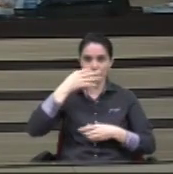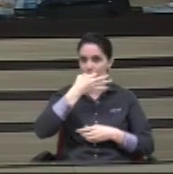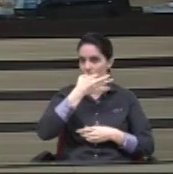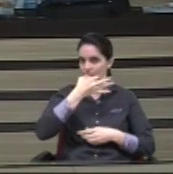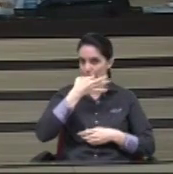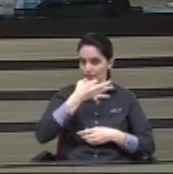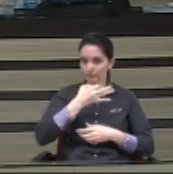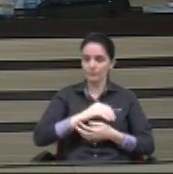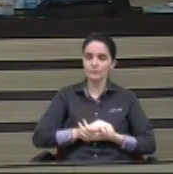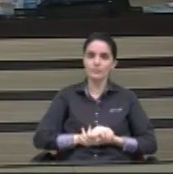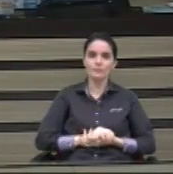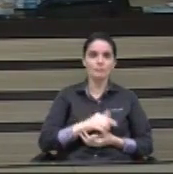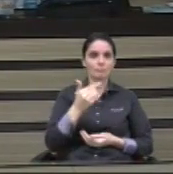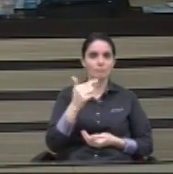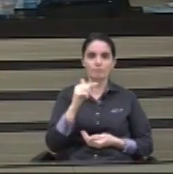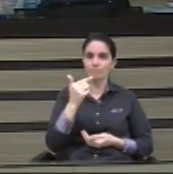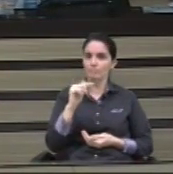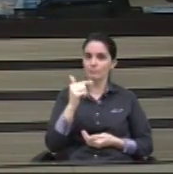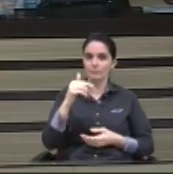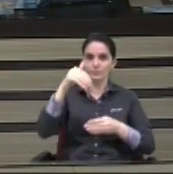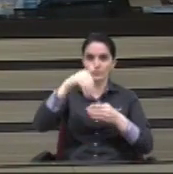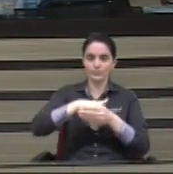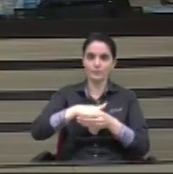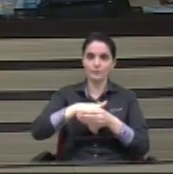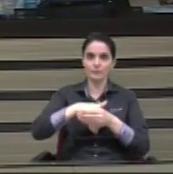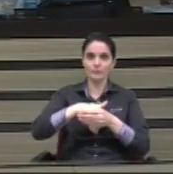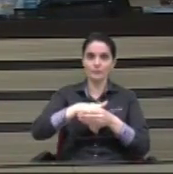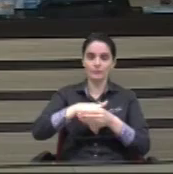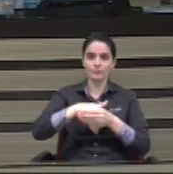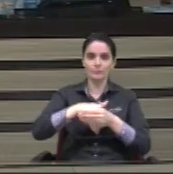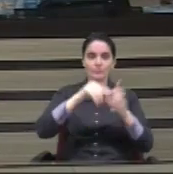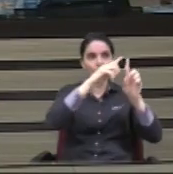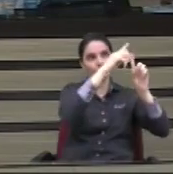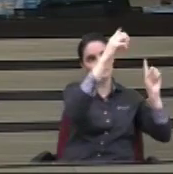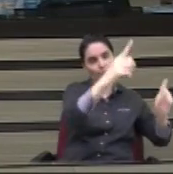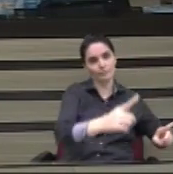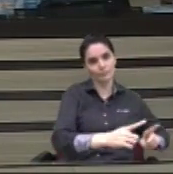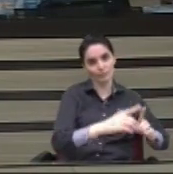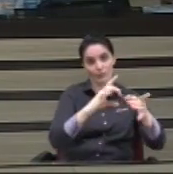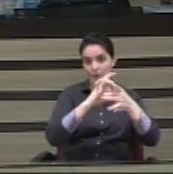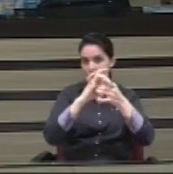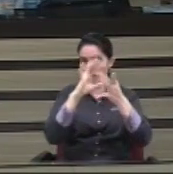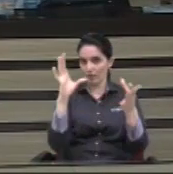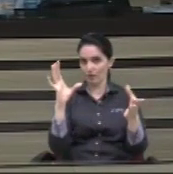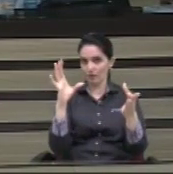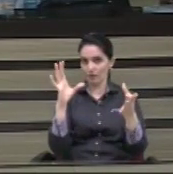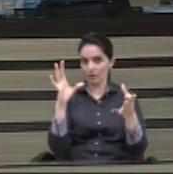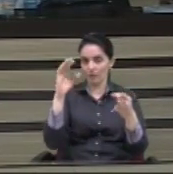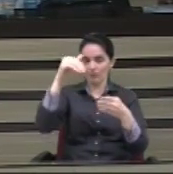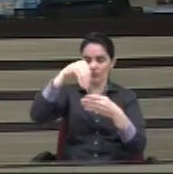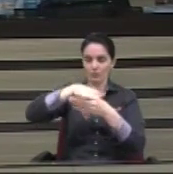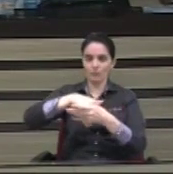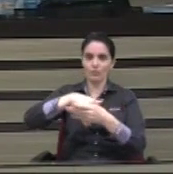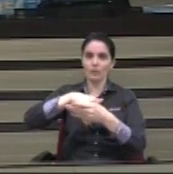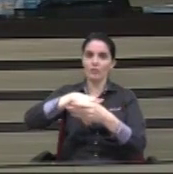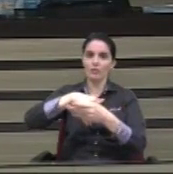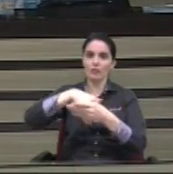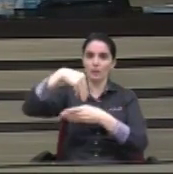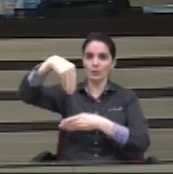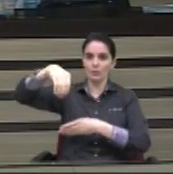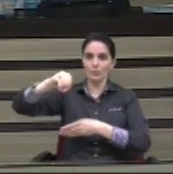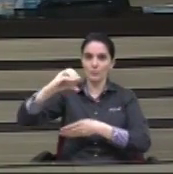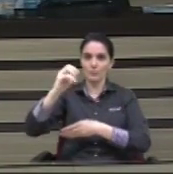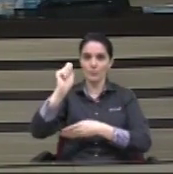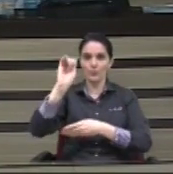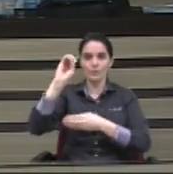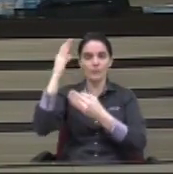deseja? Não havendo, vai à votação. E o painel eletrônico está aberto para a votação da moção